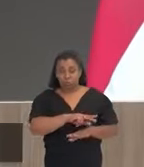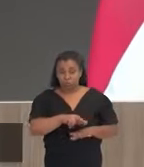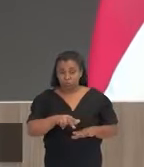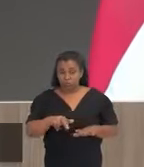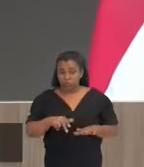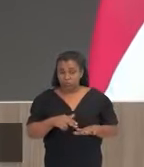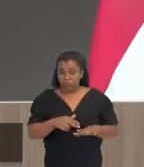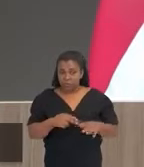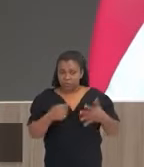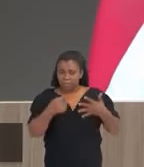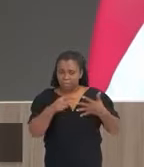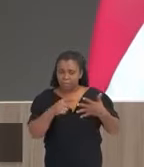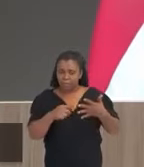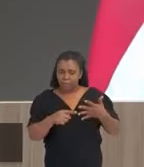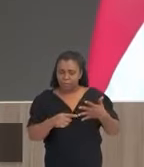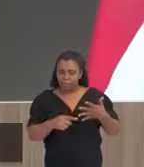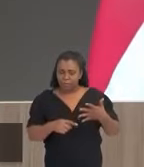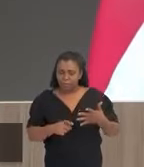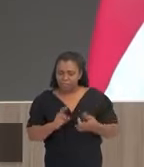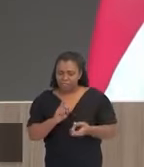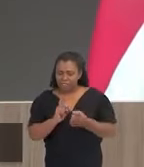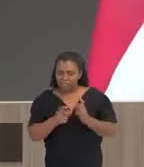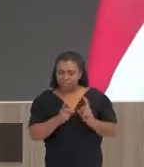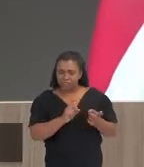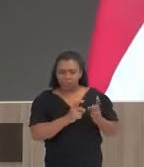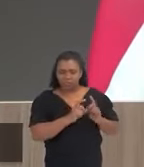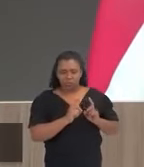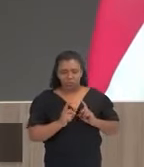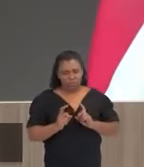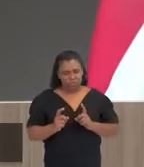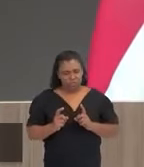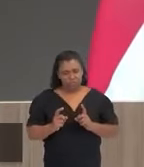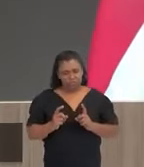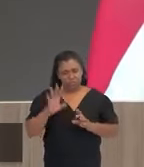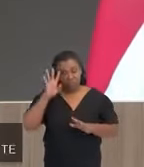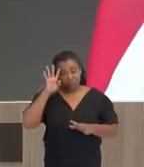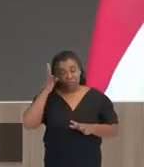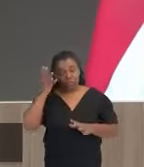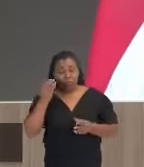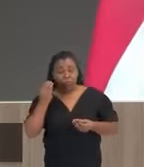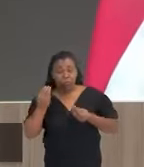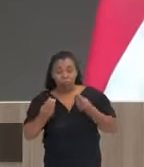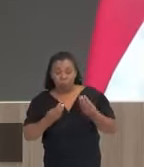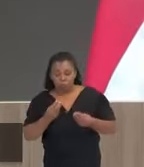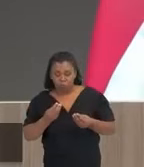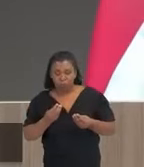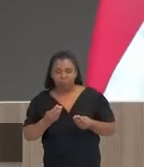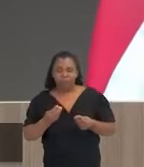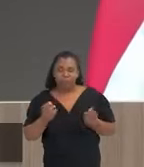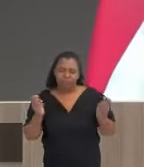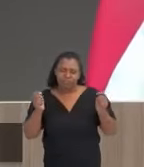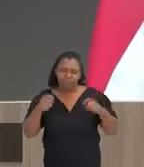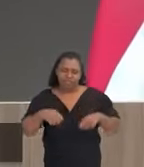em um ambiente dialogal. Se não desse certo, então teria o caminho das denúncias